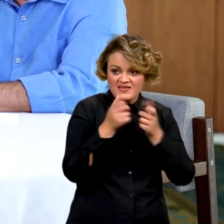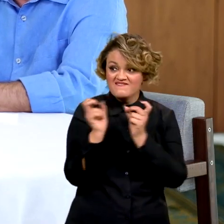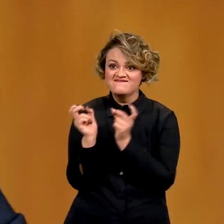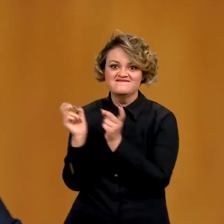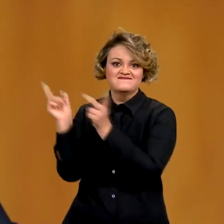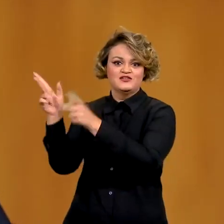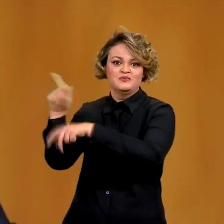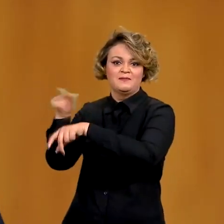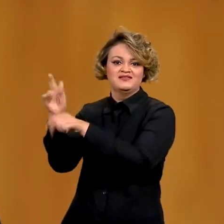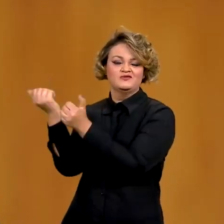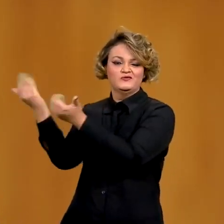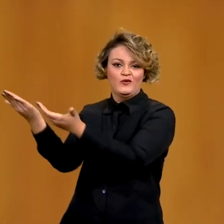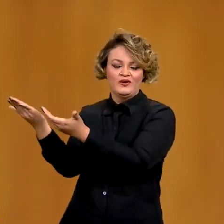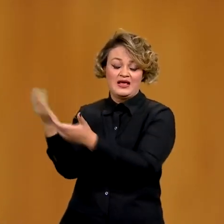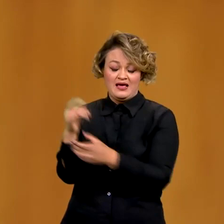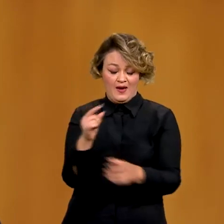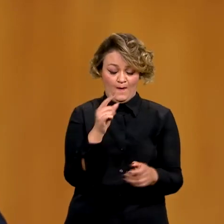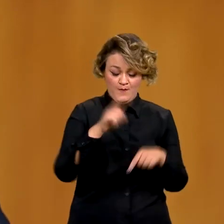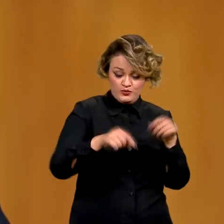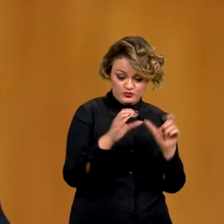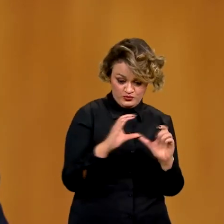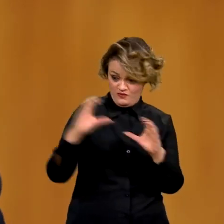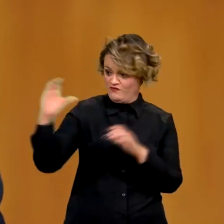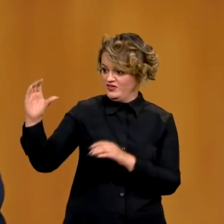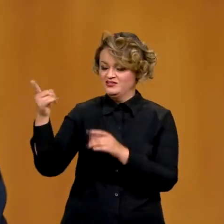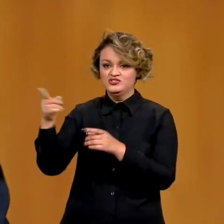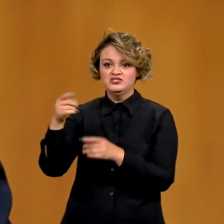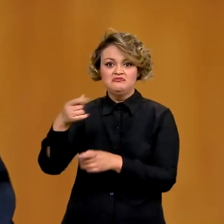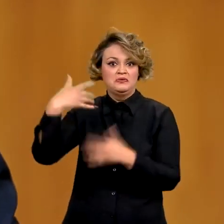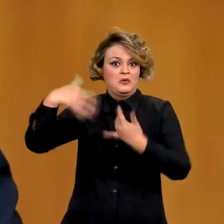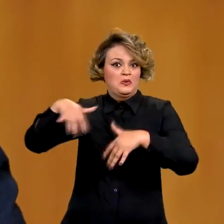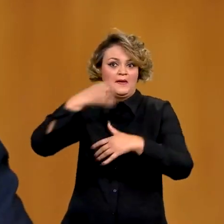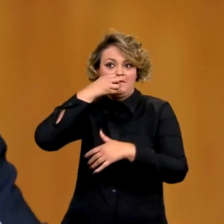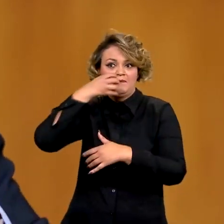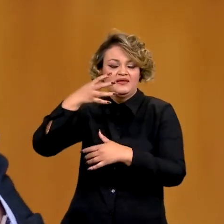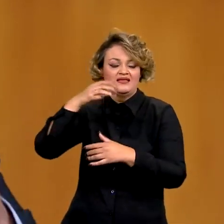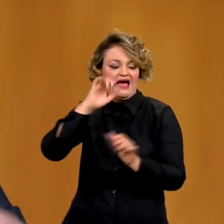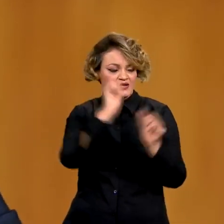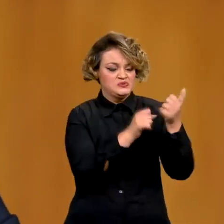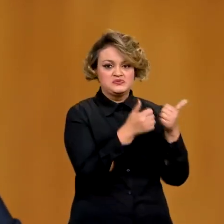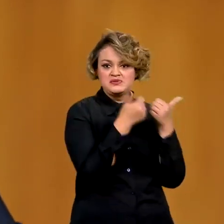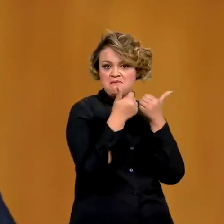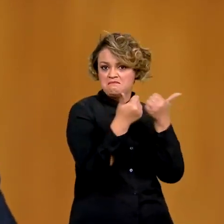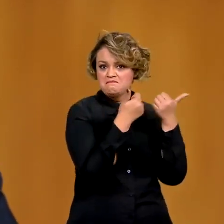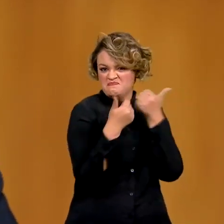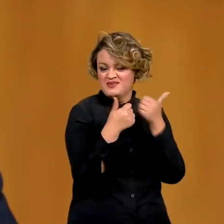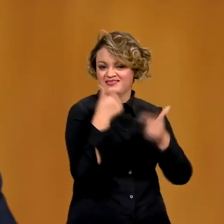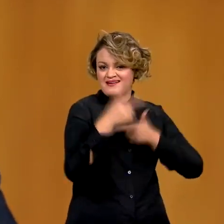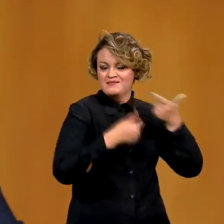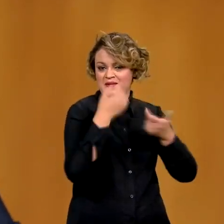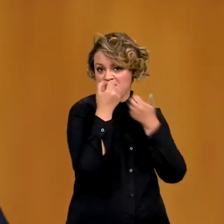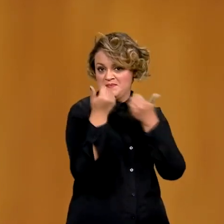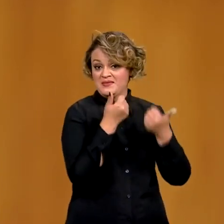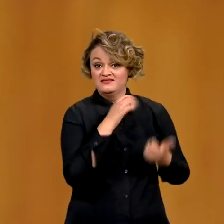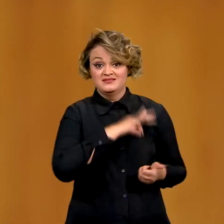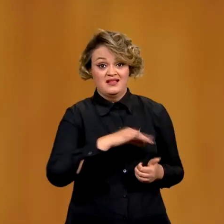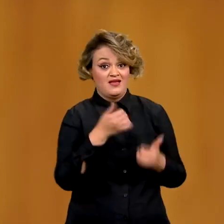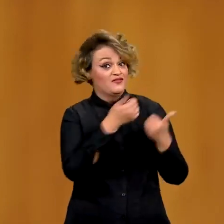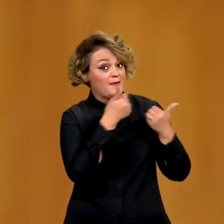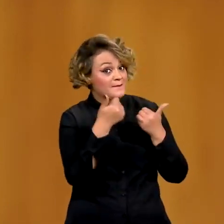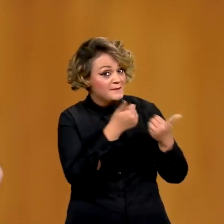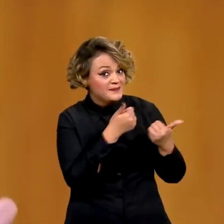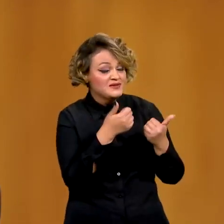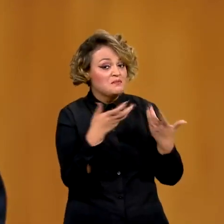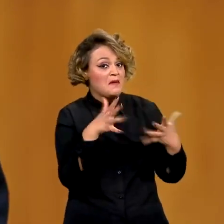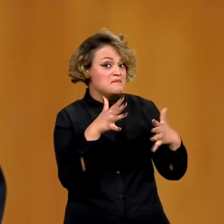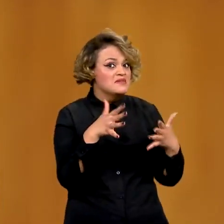agrega mais dinheiro para nação uma indústria agrega mais salário para o povo trabalhador uma